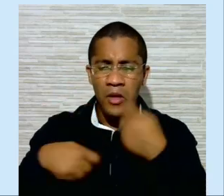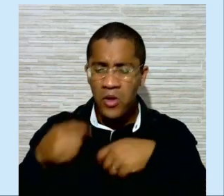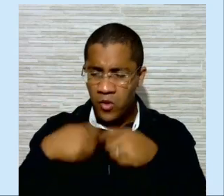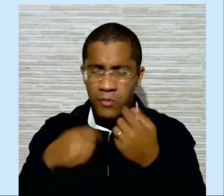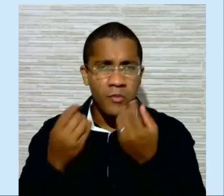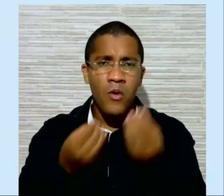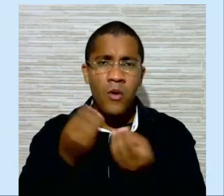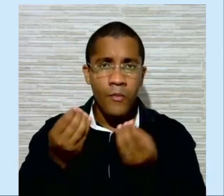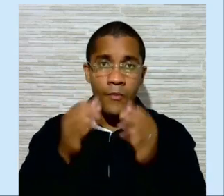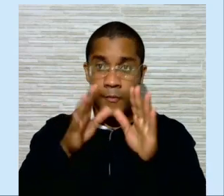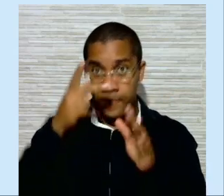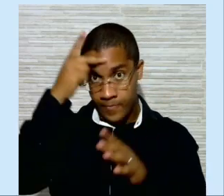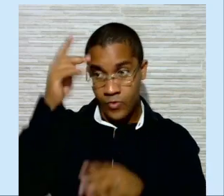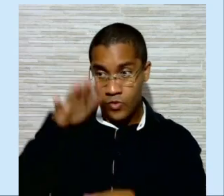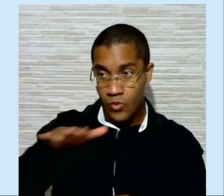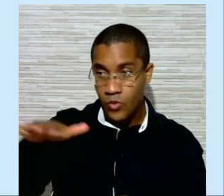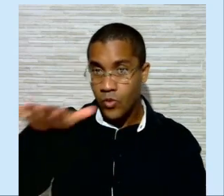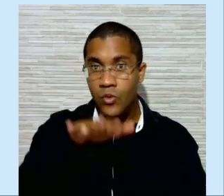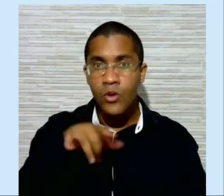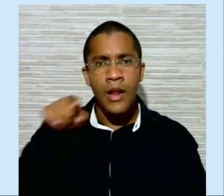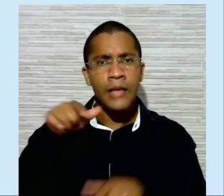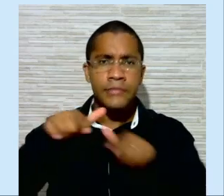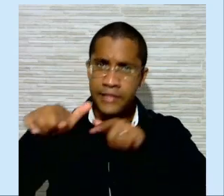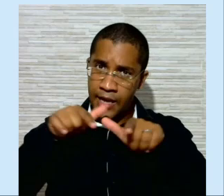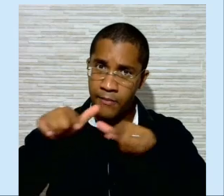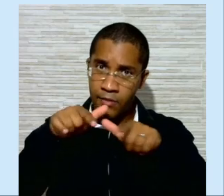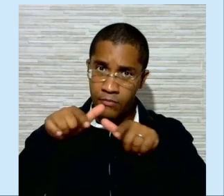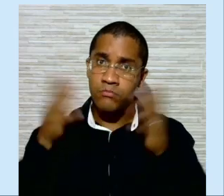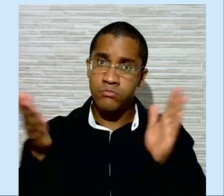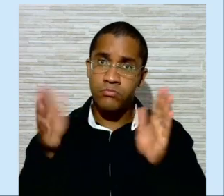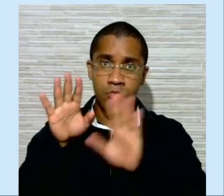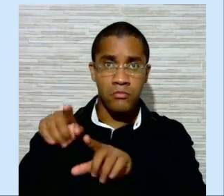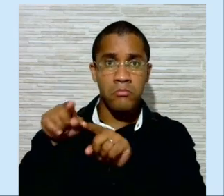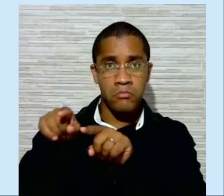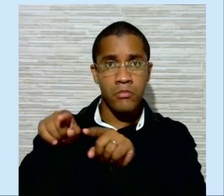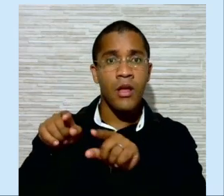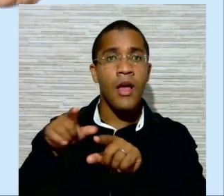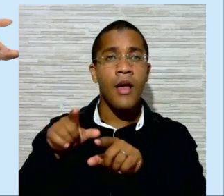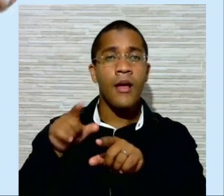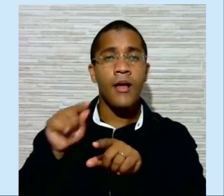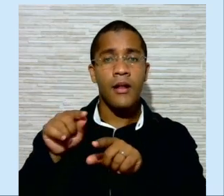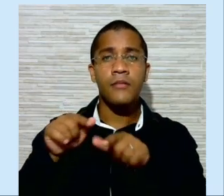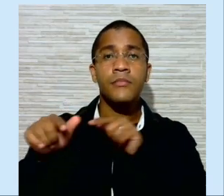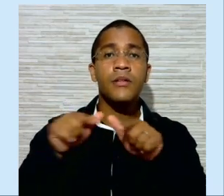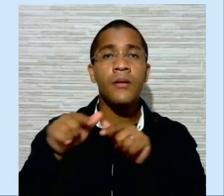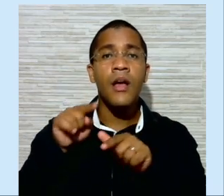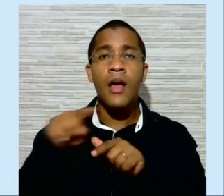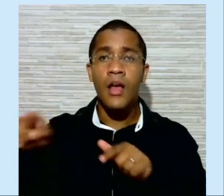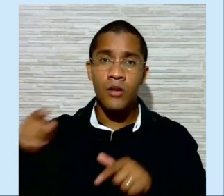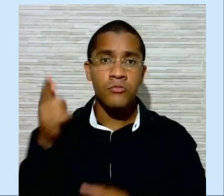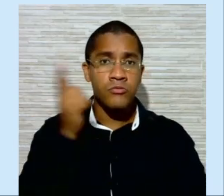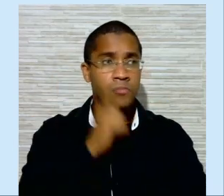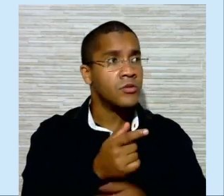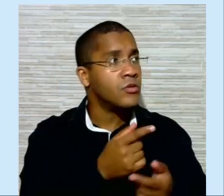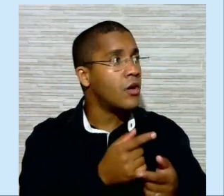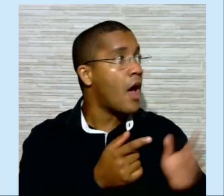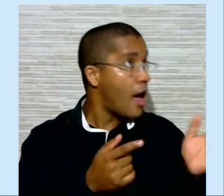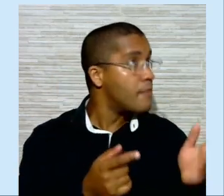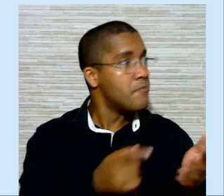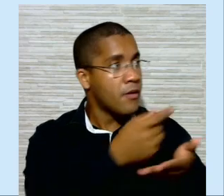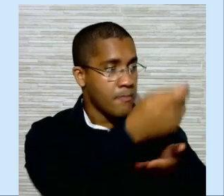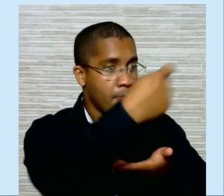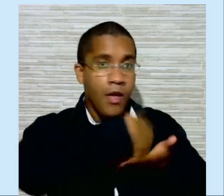nesse uso? Então, as pessoas que estão lá fazendo algum tipo de serviço, prestando um serviço, né, elas estão recebendo